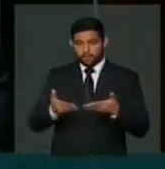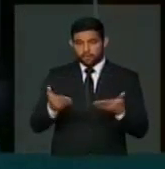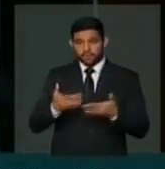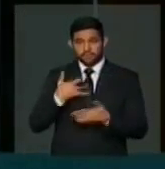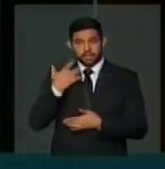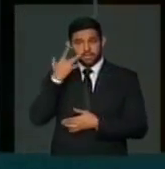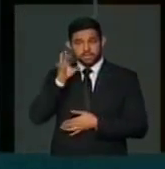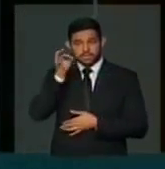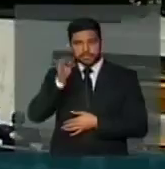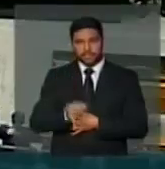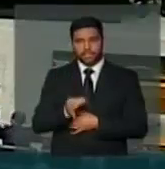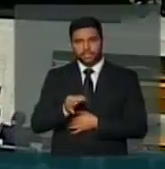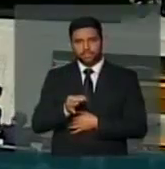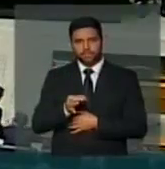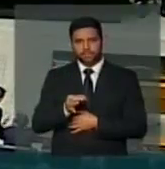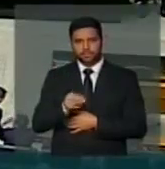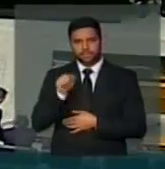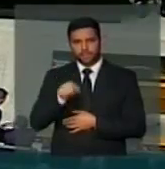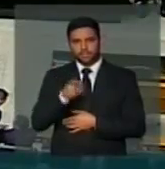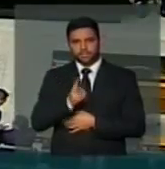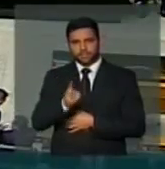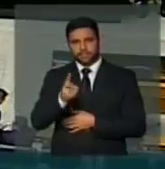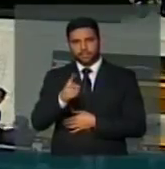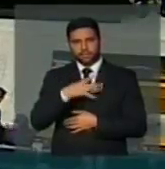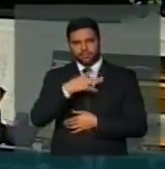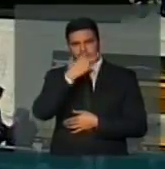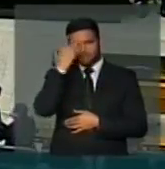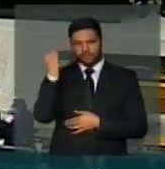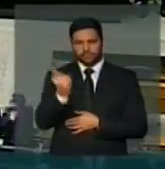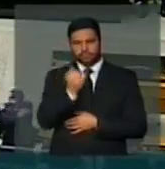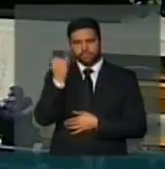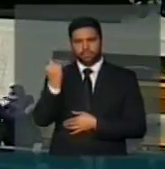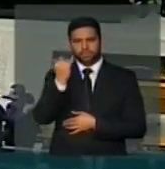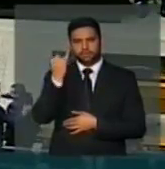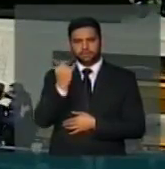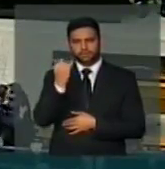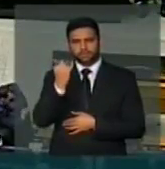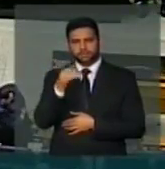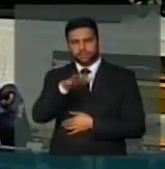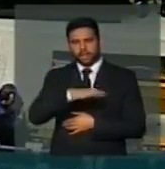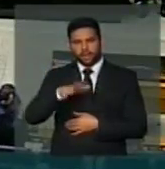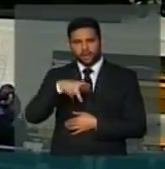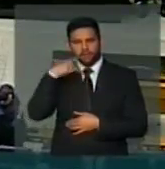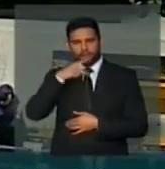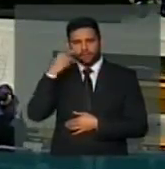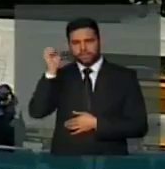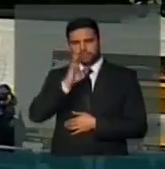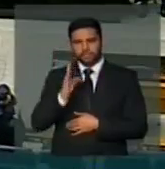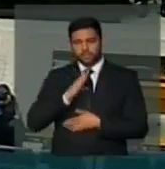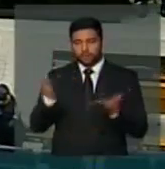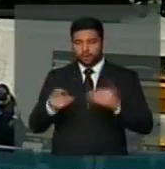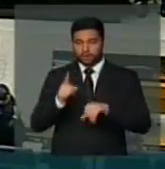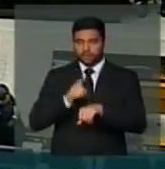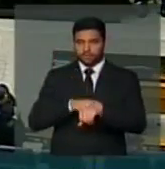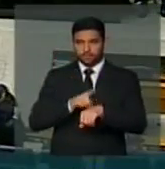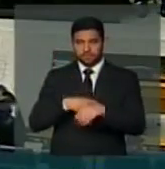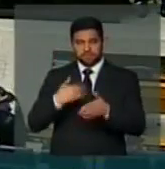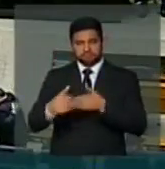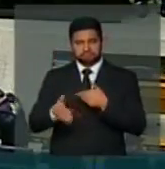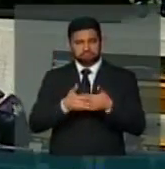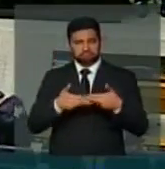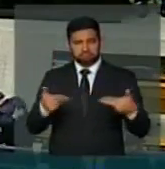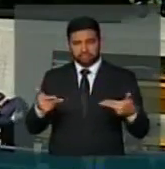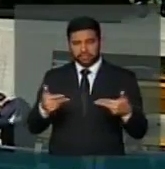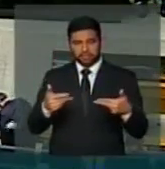tenho certeza que ele seria um ator principal da cena política do nosso país nesse momento,